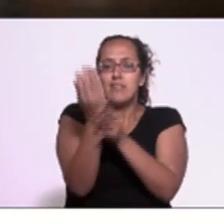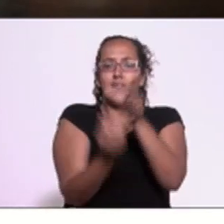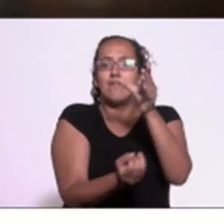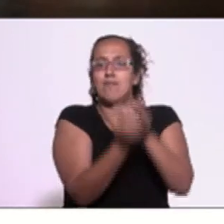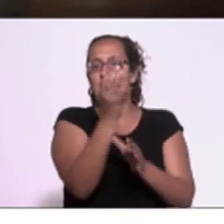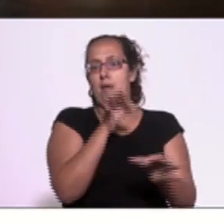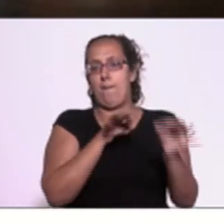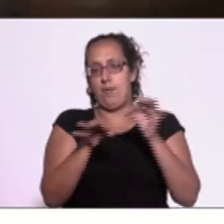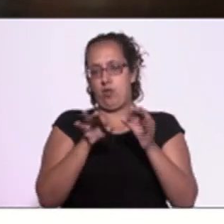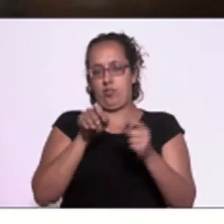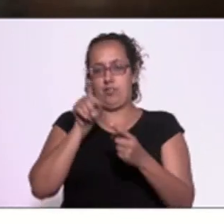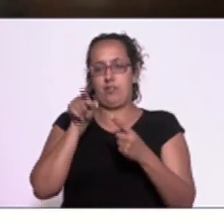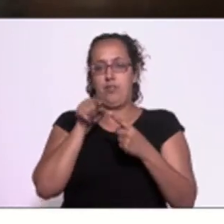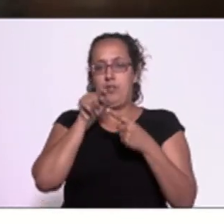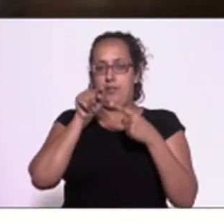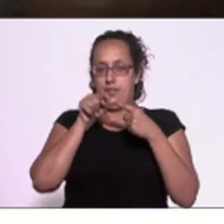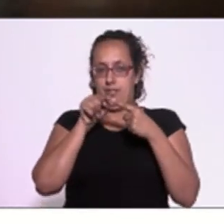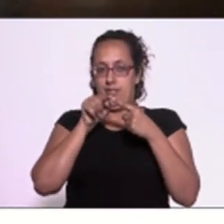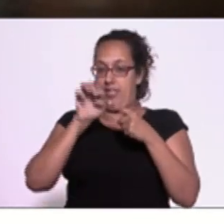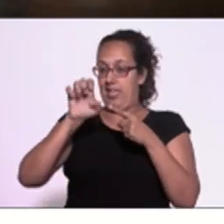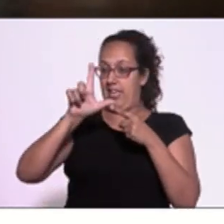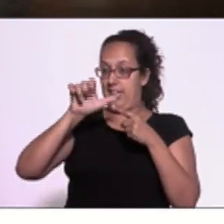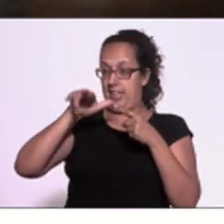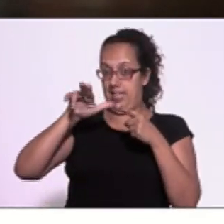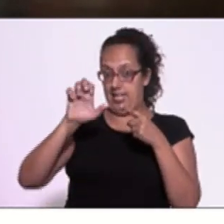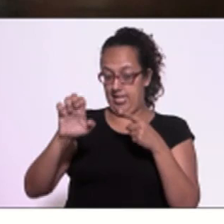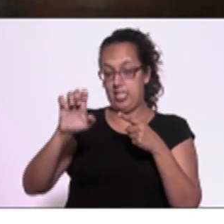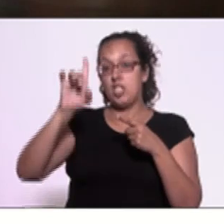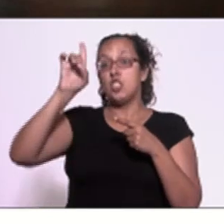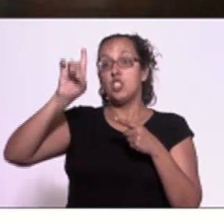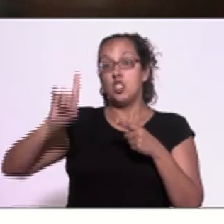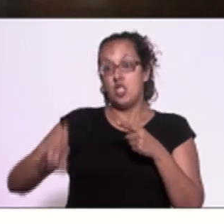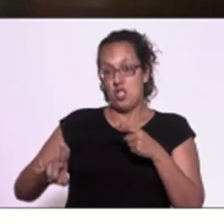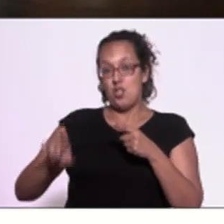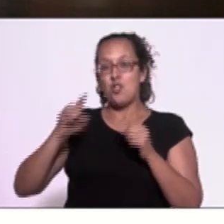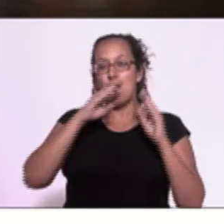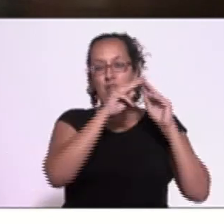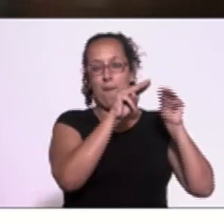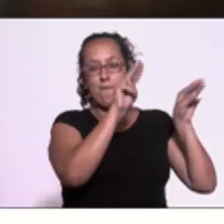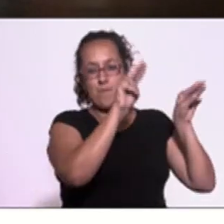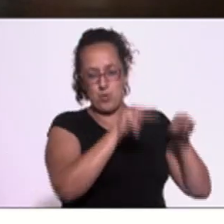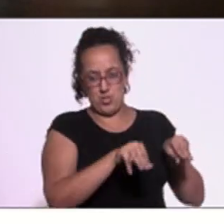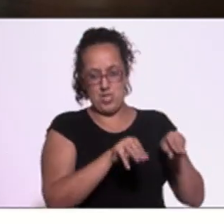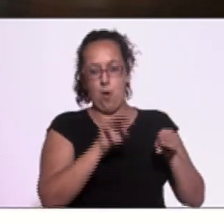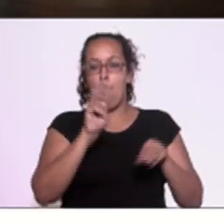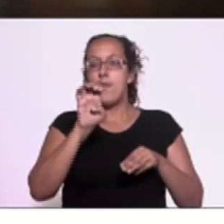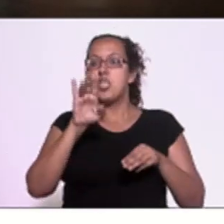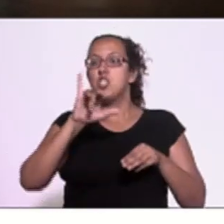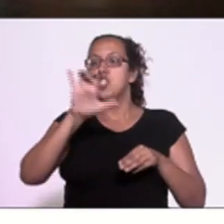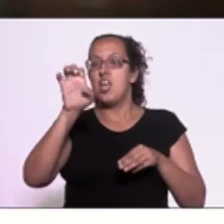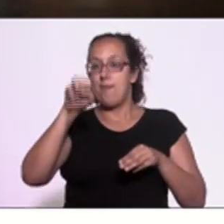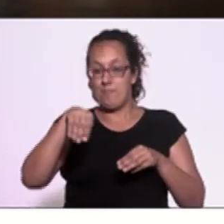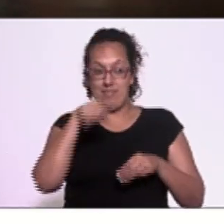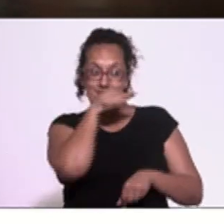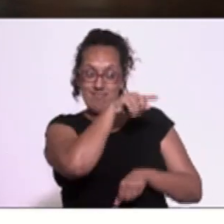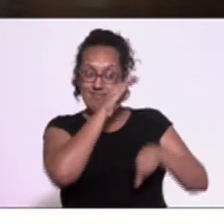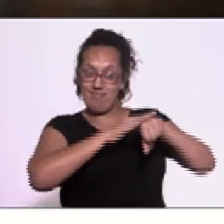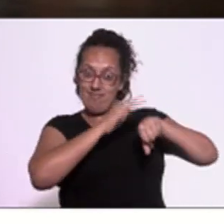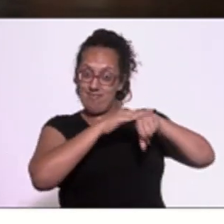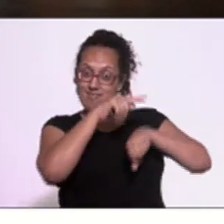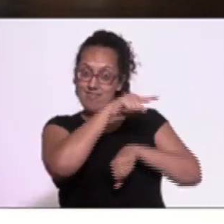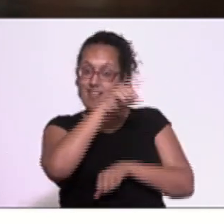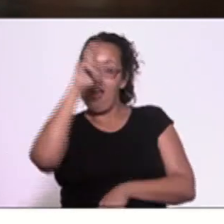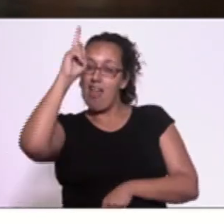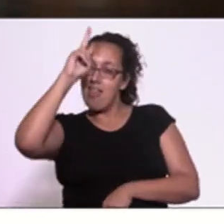projeto, que foram a Elaine Carrilho, diretora da Casa de Benjamin Constant, pois foi dela a lembrança